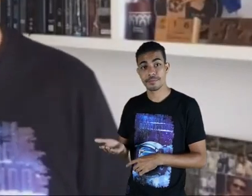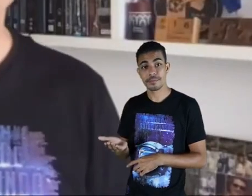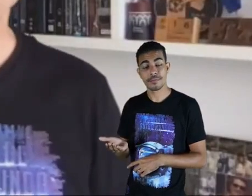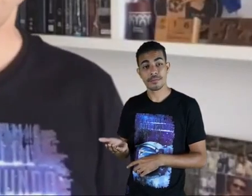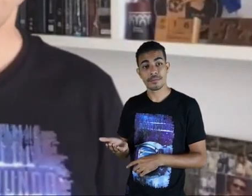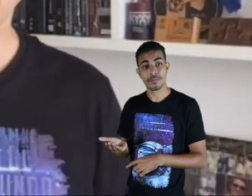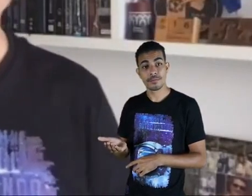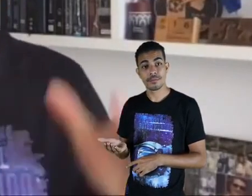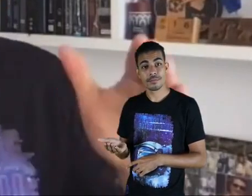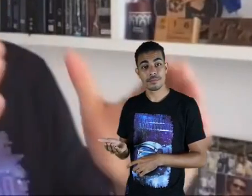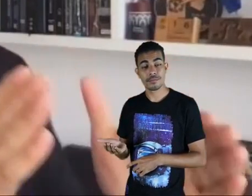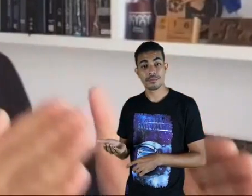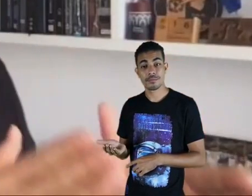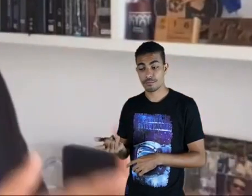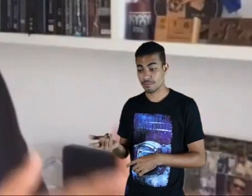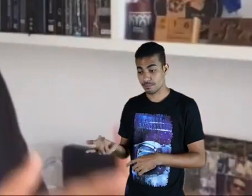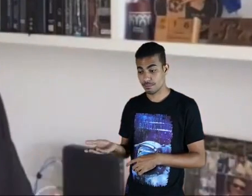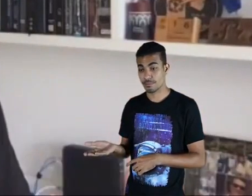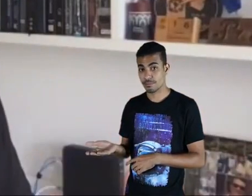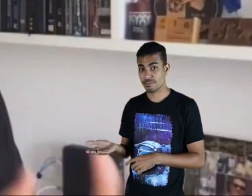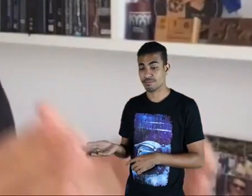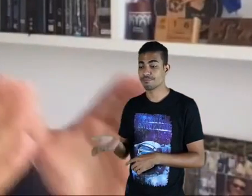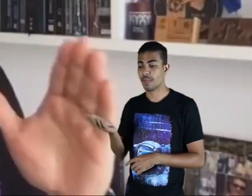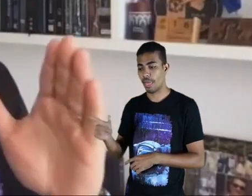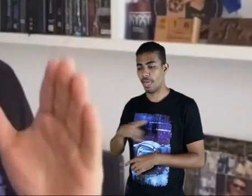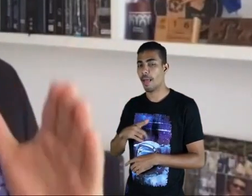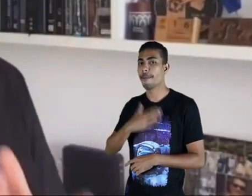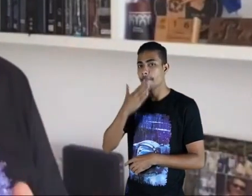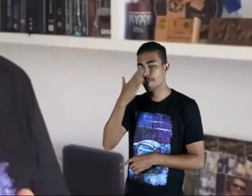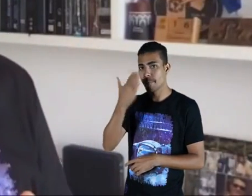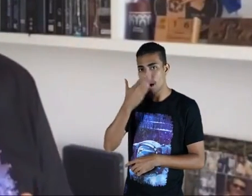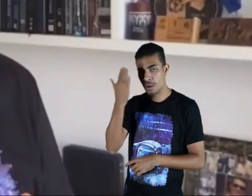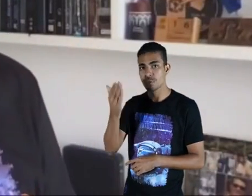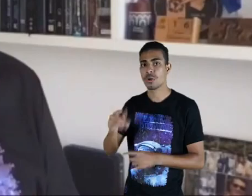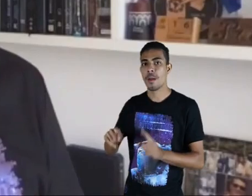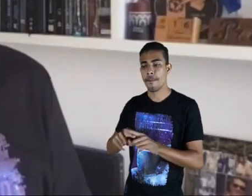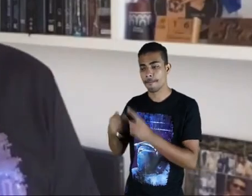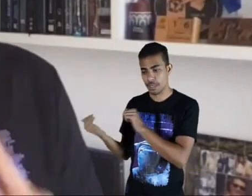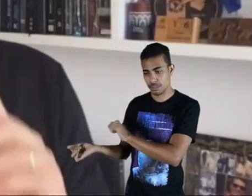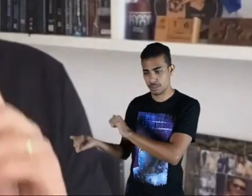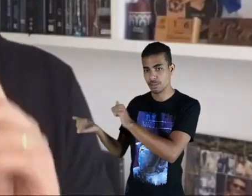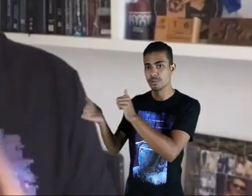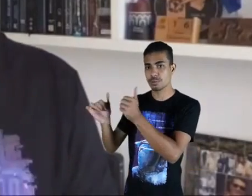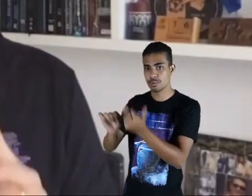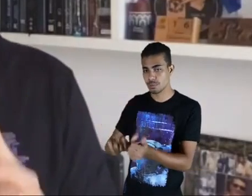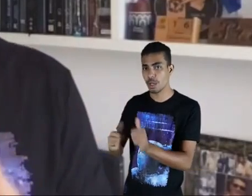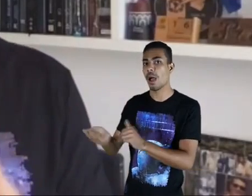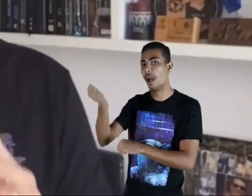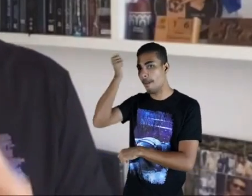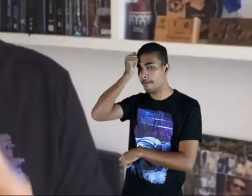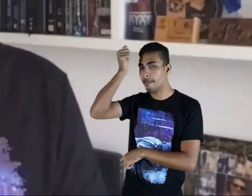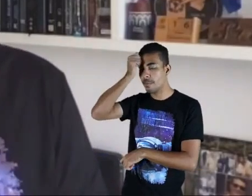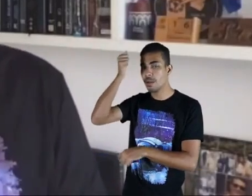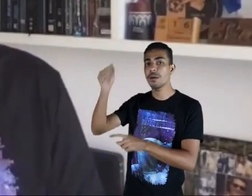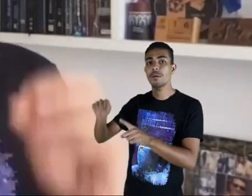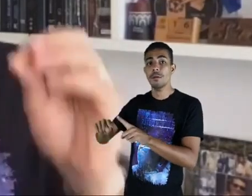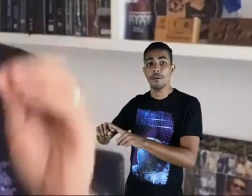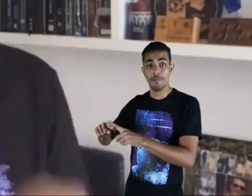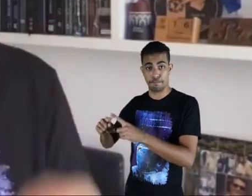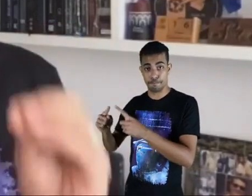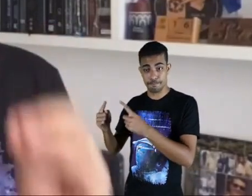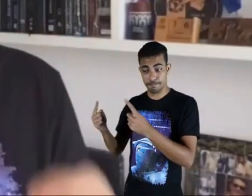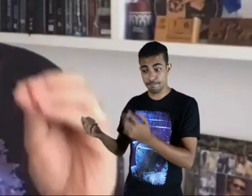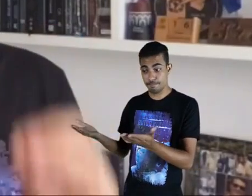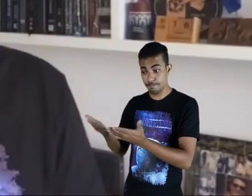Rabi, embora prostituta, se converteu e refugiada